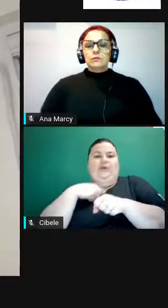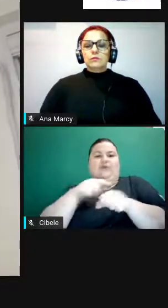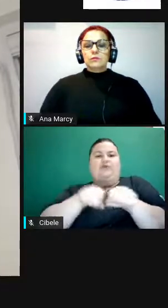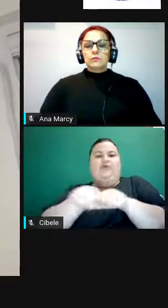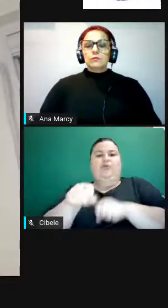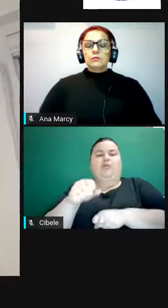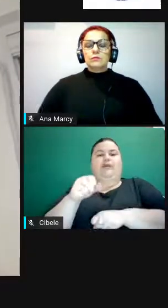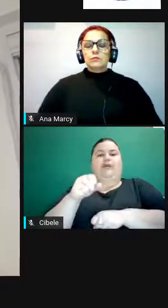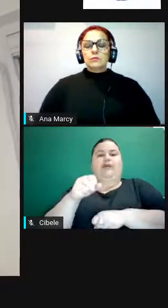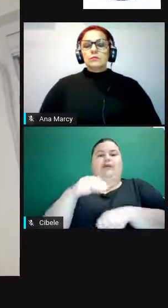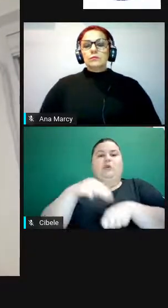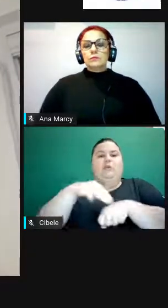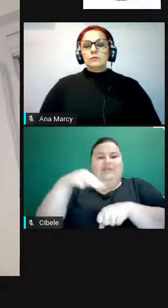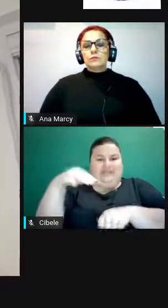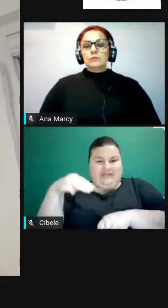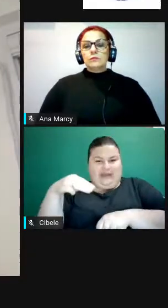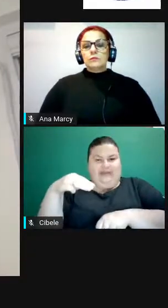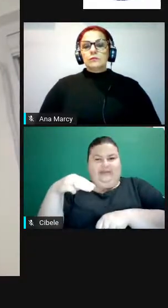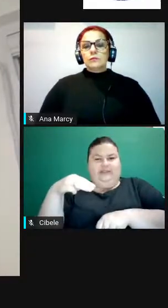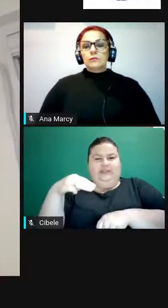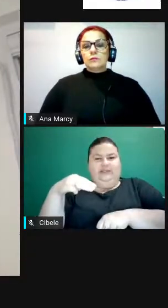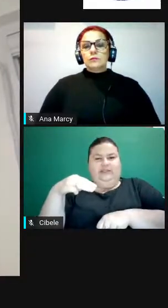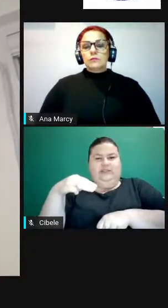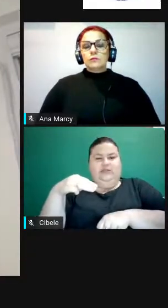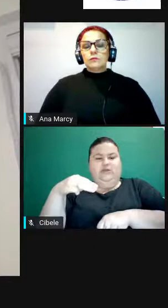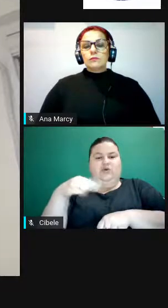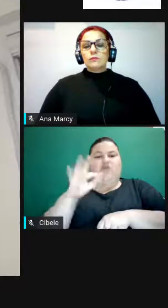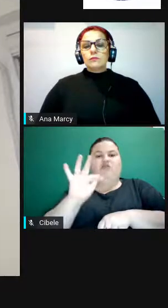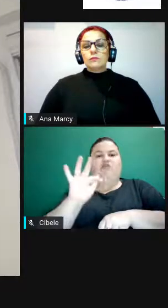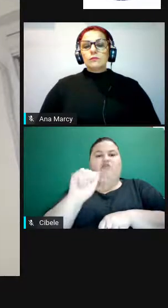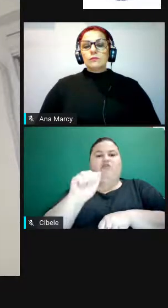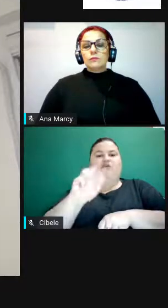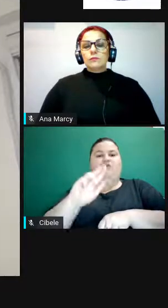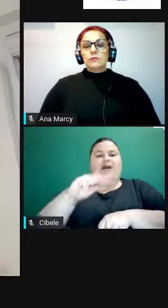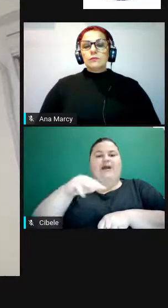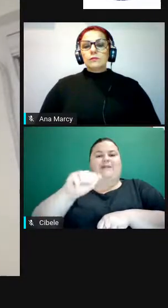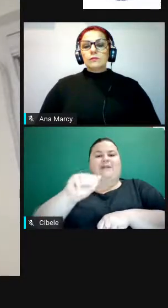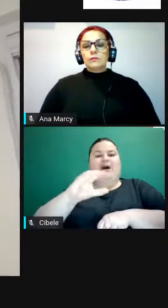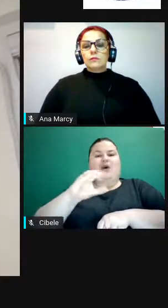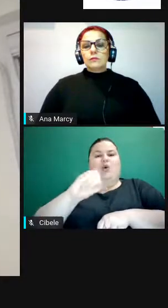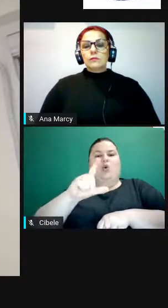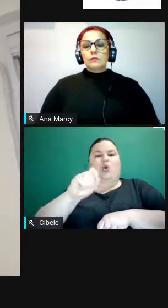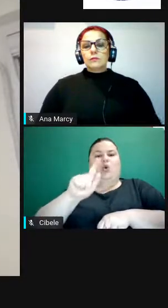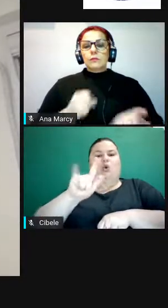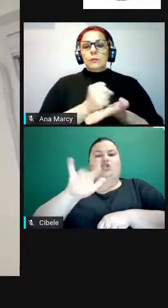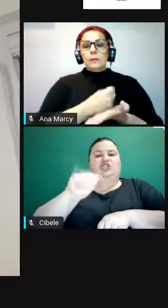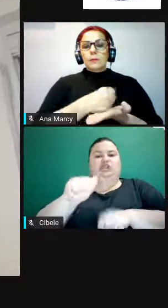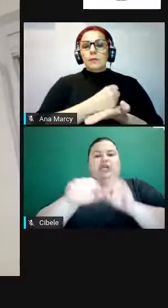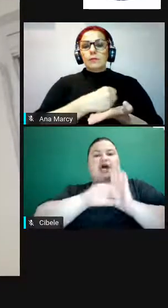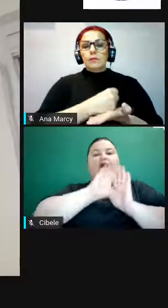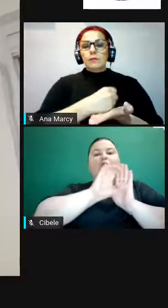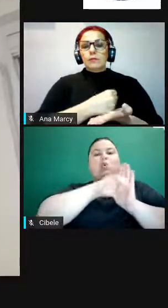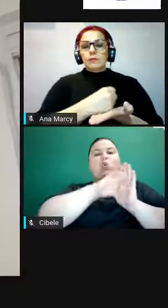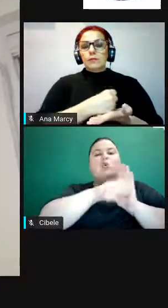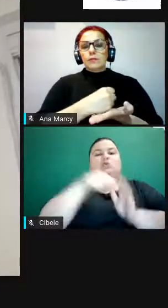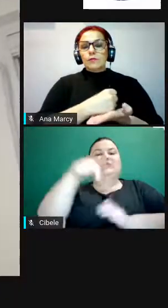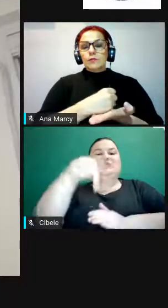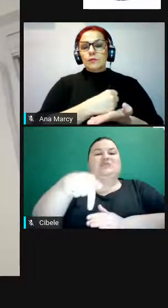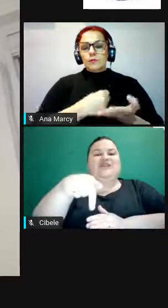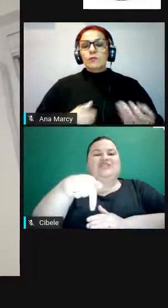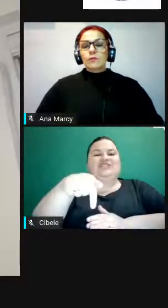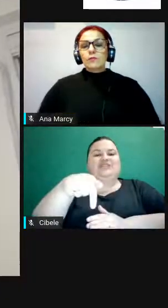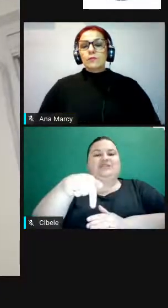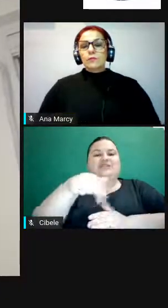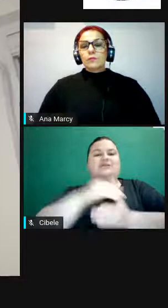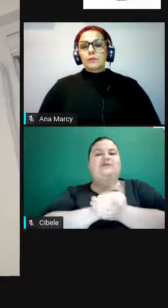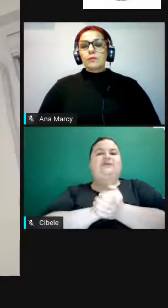farmacologia com conceito 7 da Unicap né o conceito certo é aquele nível máximo de excelência cara que acabou se estipula